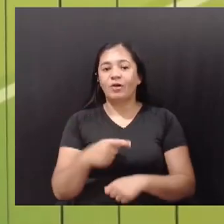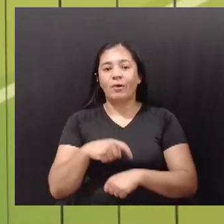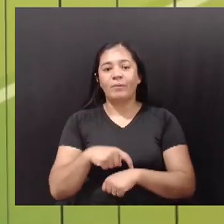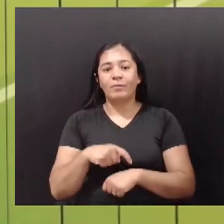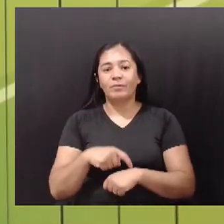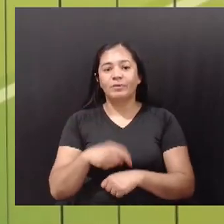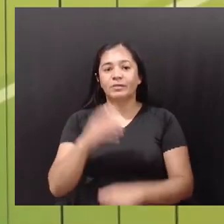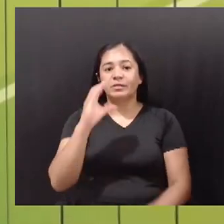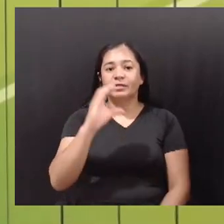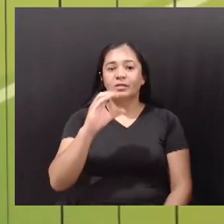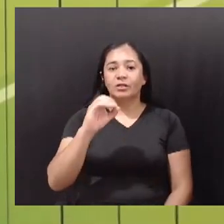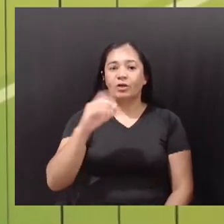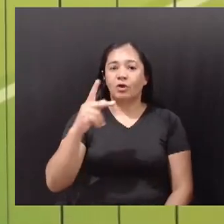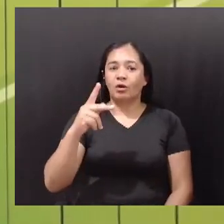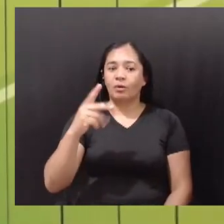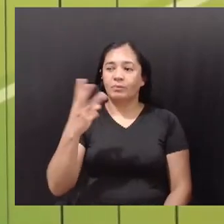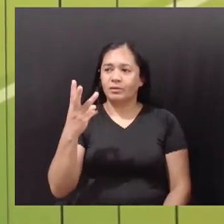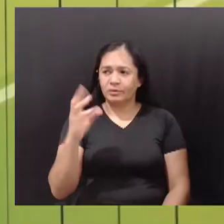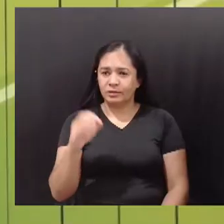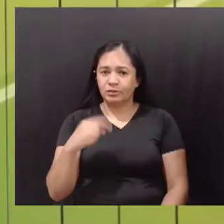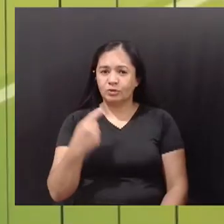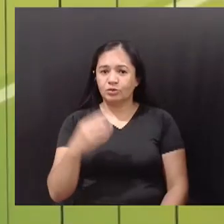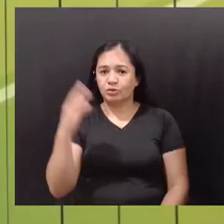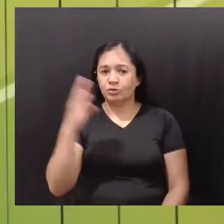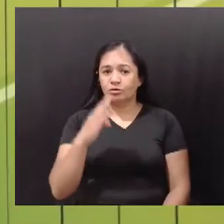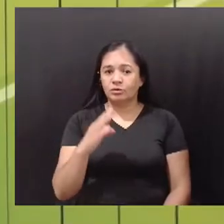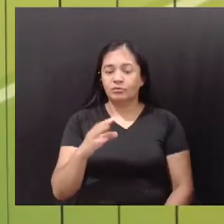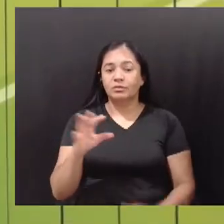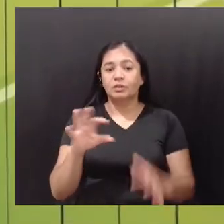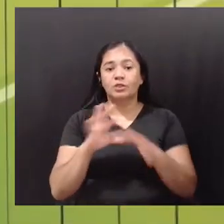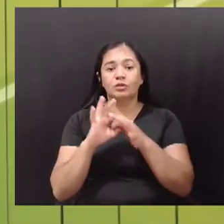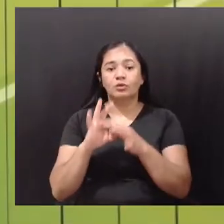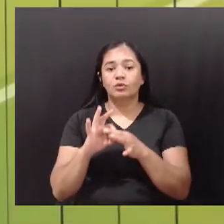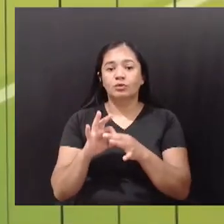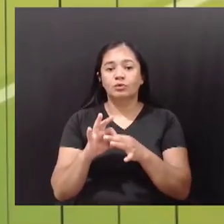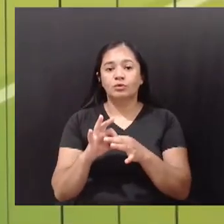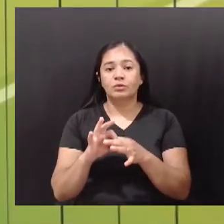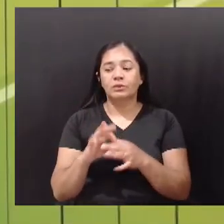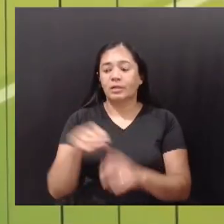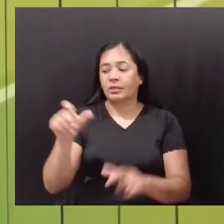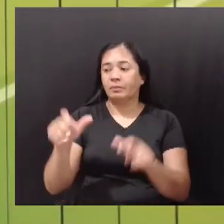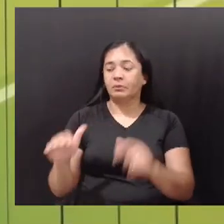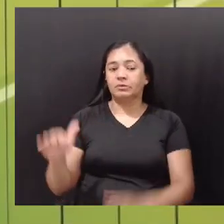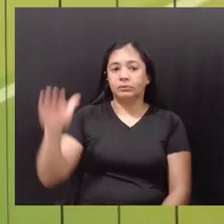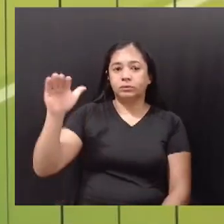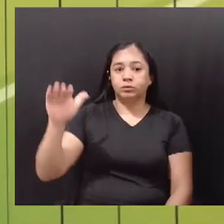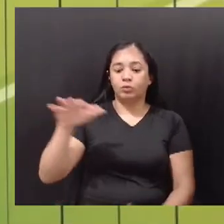no nosso país, né? Que vai reunir aí as autoridades do mundo todo